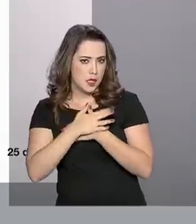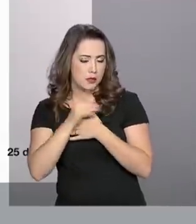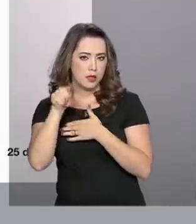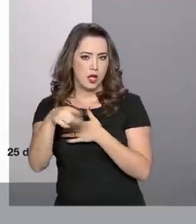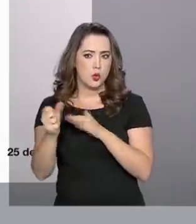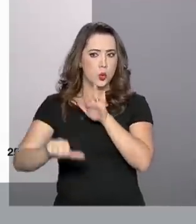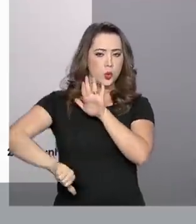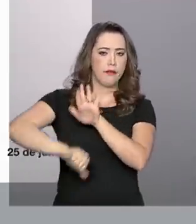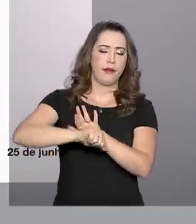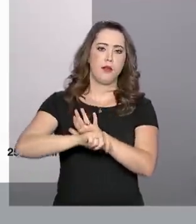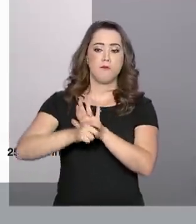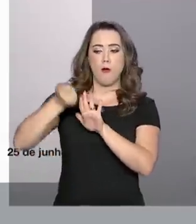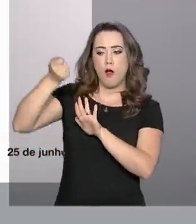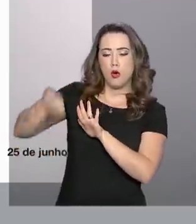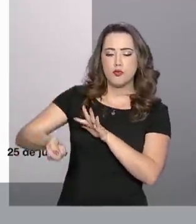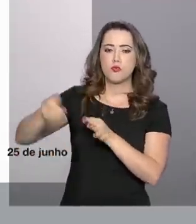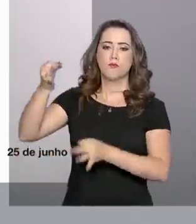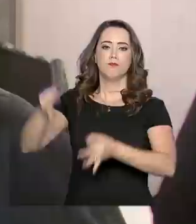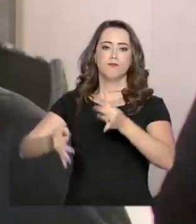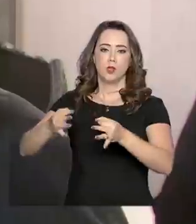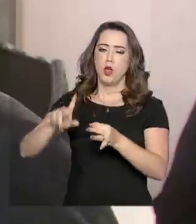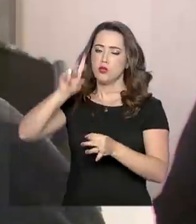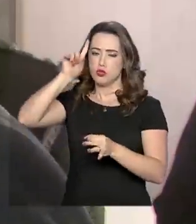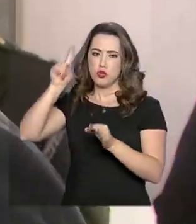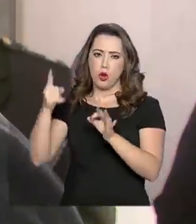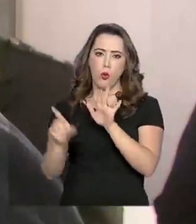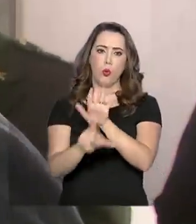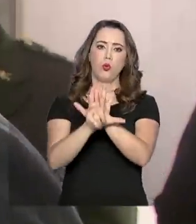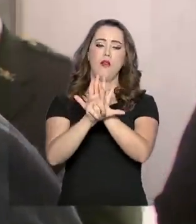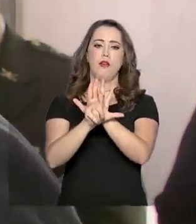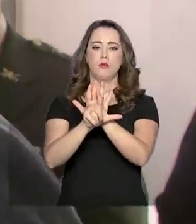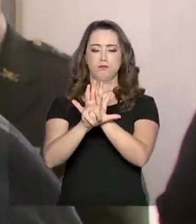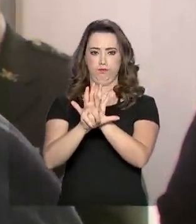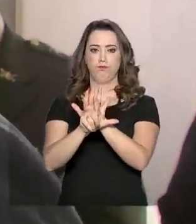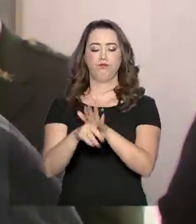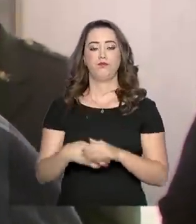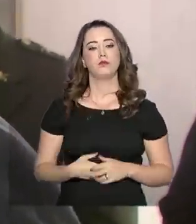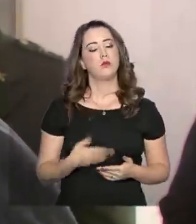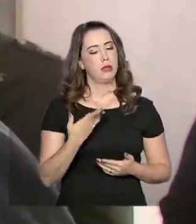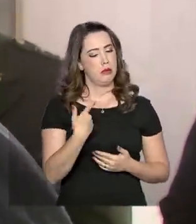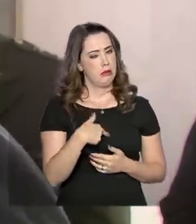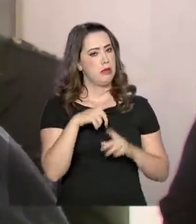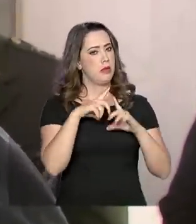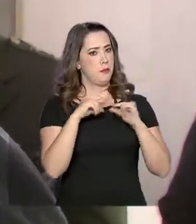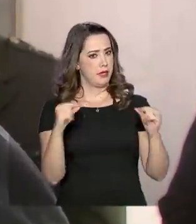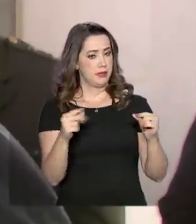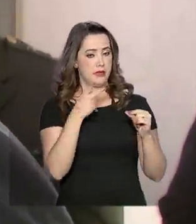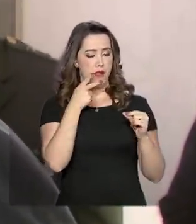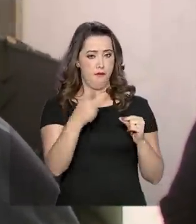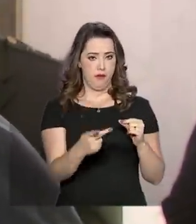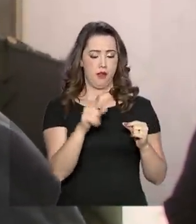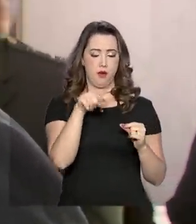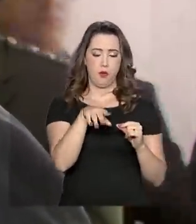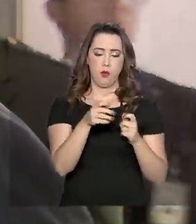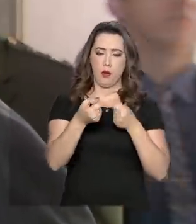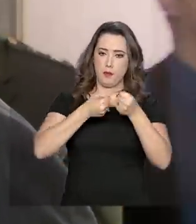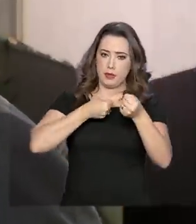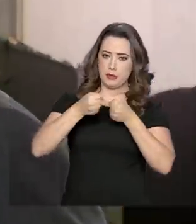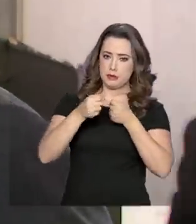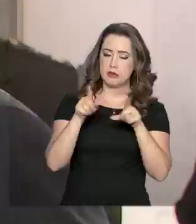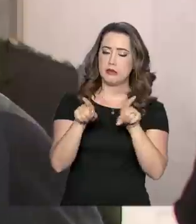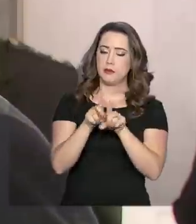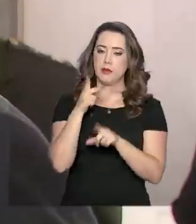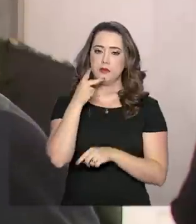julgado e condenado de acordo com a lei. Em Brasília, ao falar com a imprensa, o presidente em exercício também